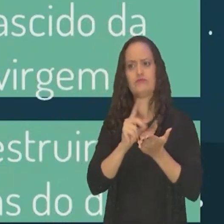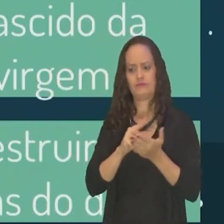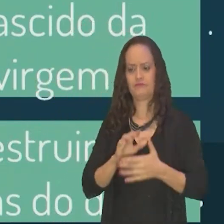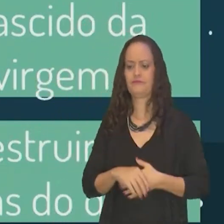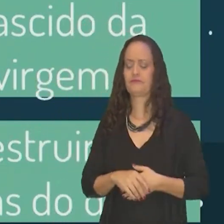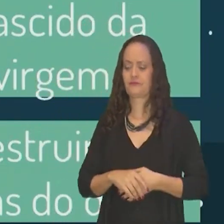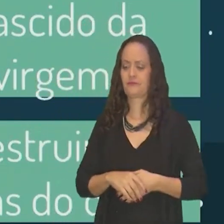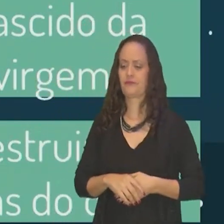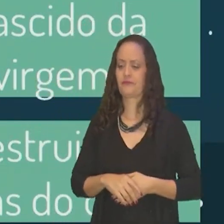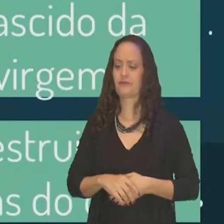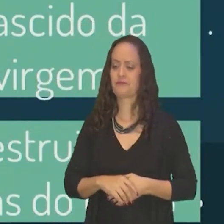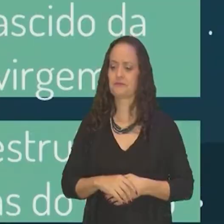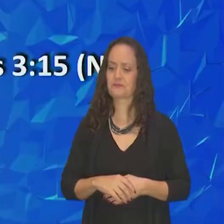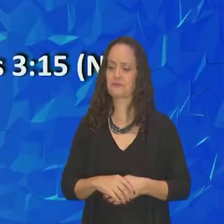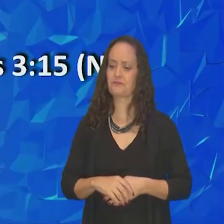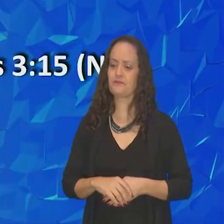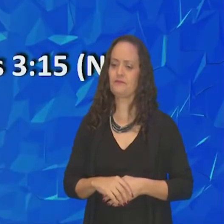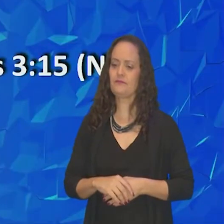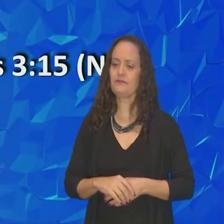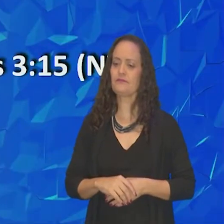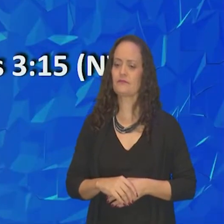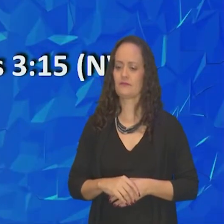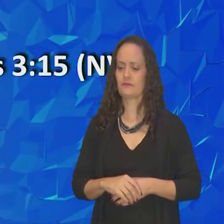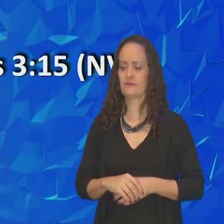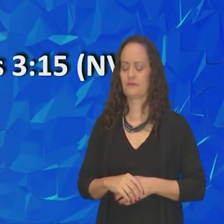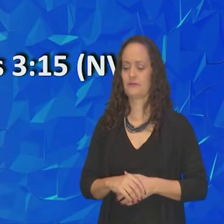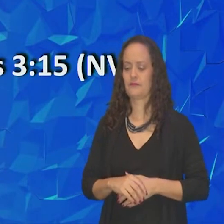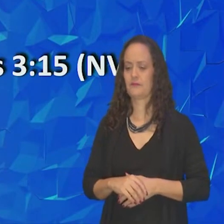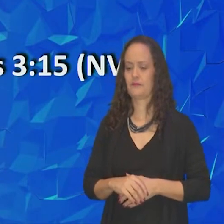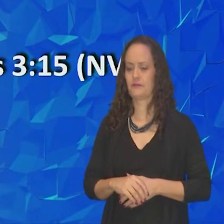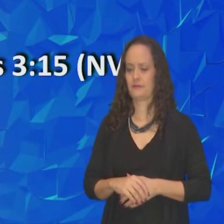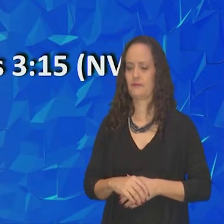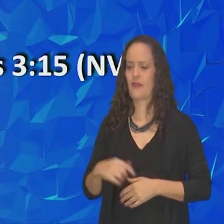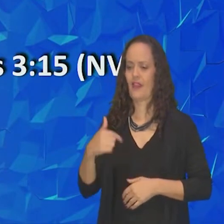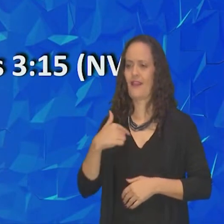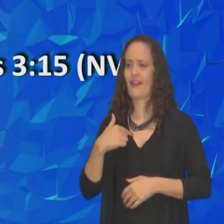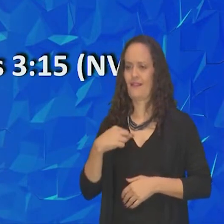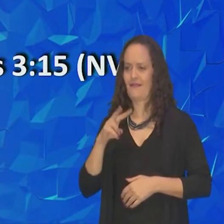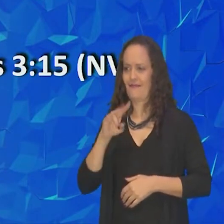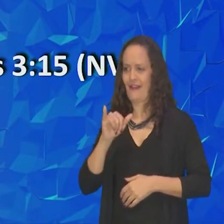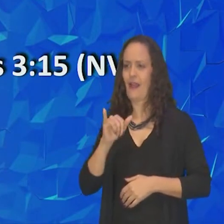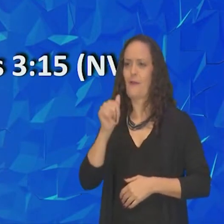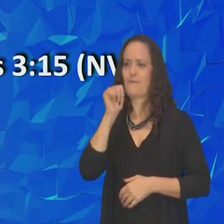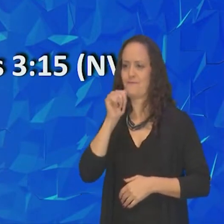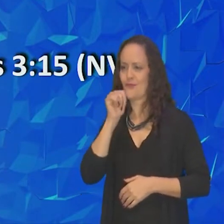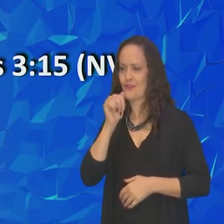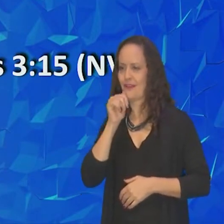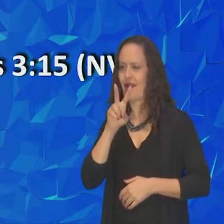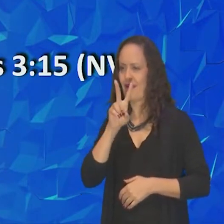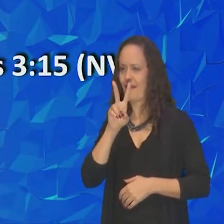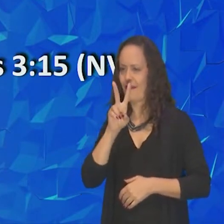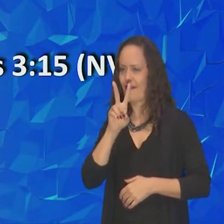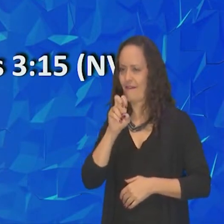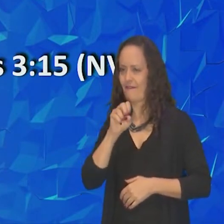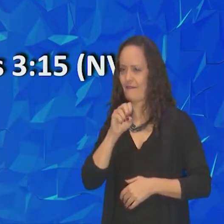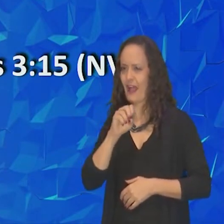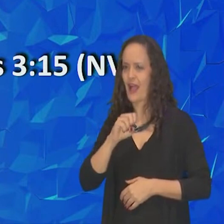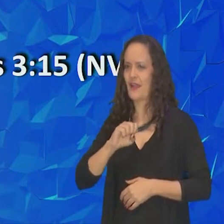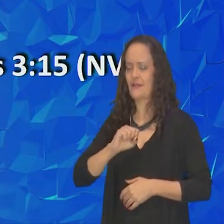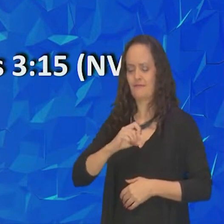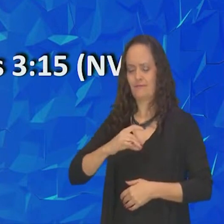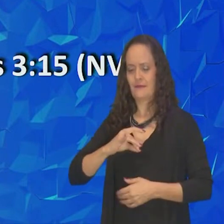Gênesis no capítulo 3, o verso de número 15. Porém, inimizade entre ti e a mulher, entre a tua descendência